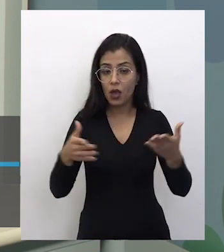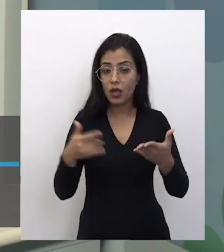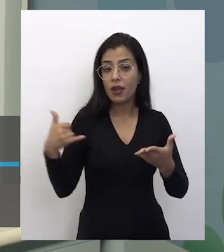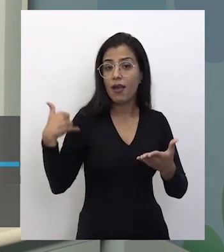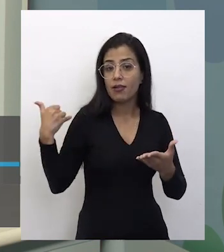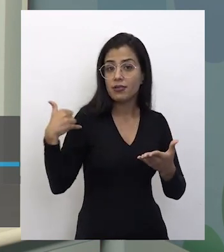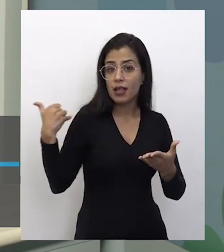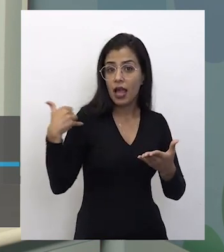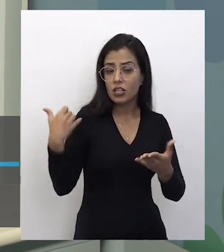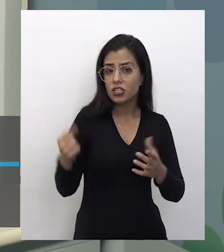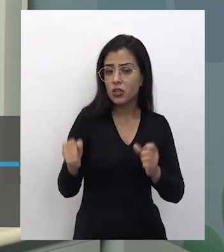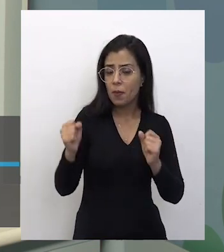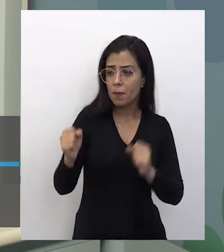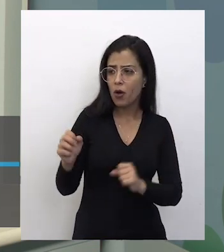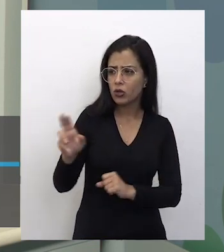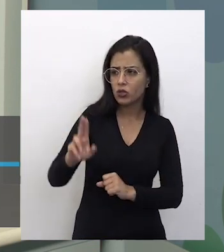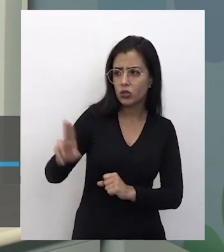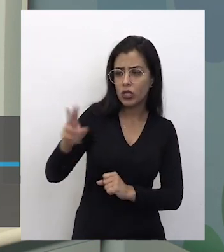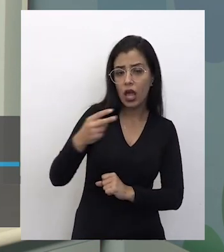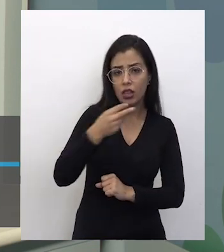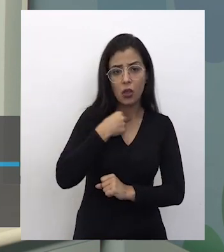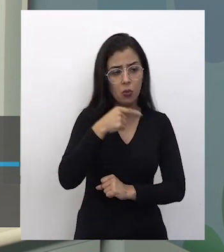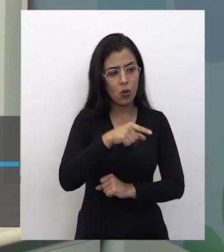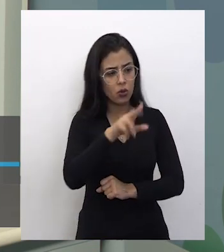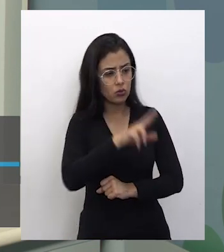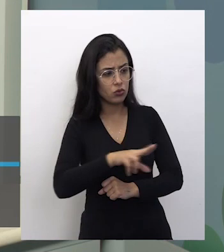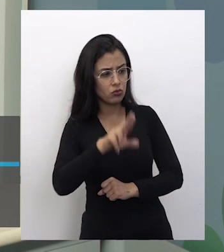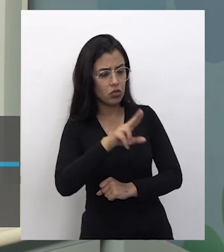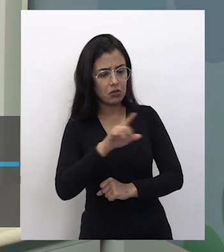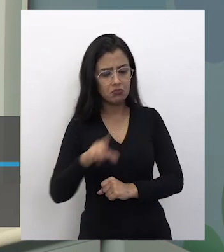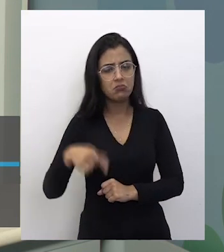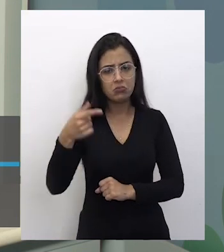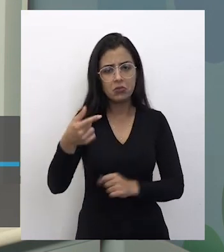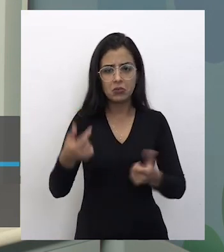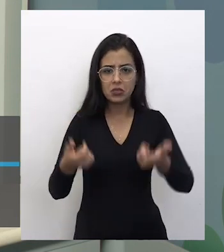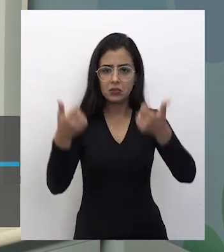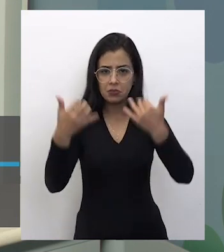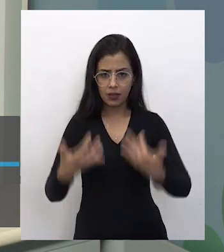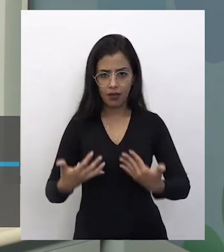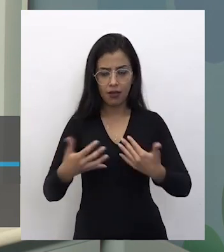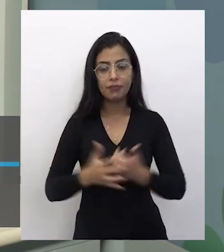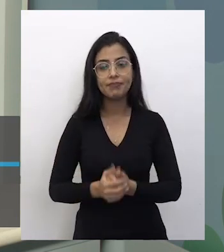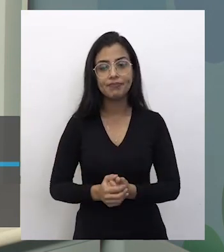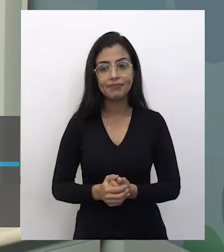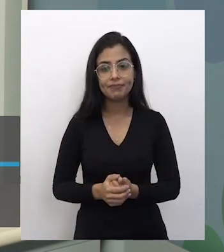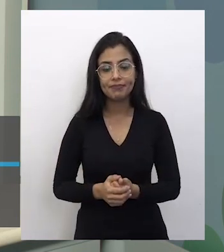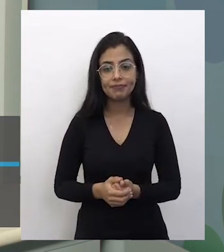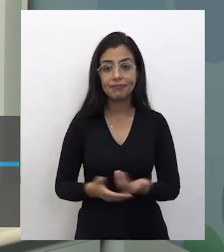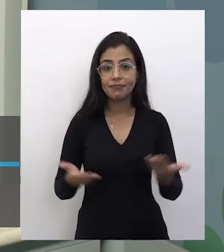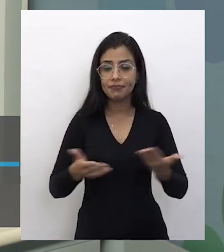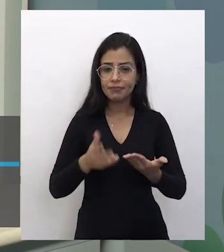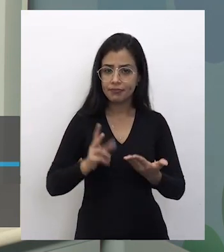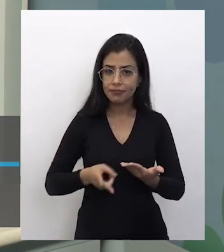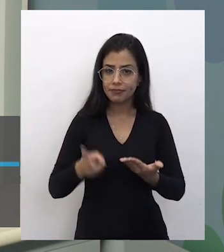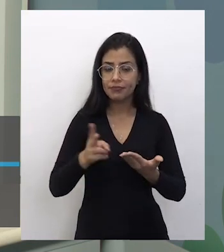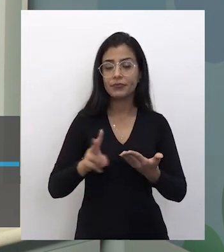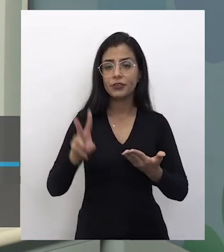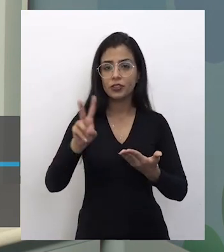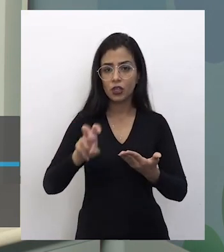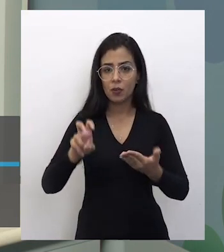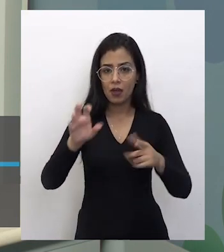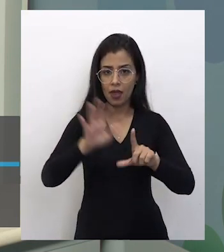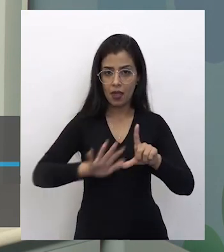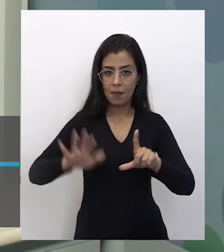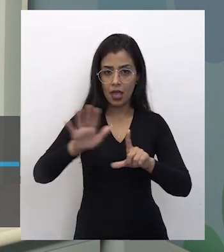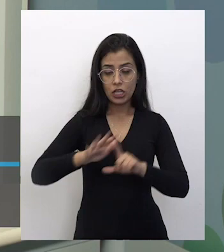quem pode usar, quem não pode usar, então depois nós poderemos ir para esse momento. Ainda continuando falando sobre aquela imagem do